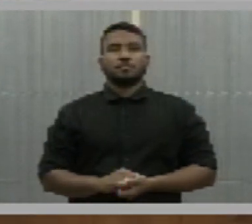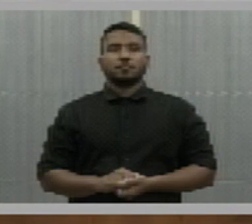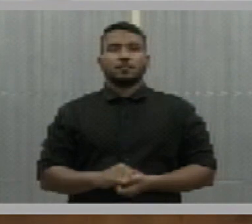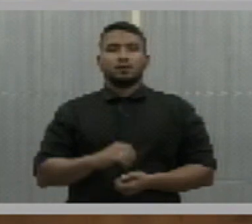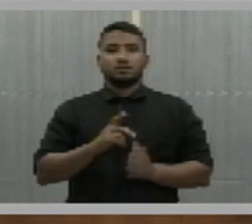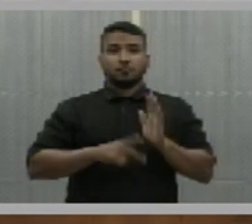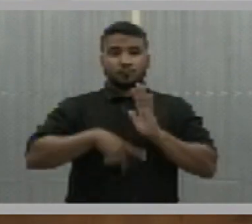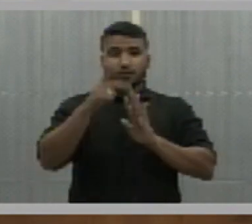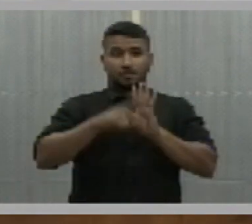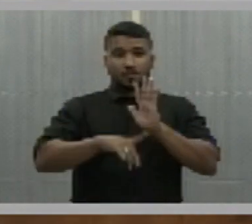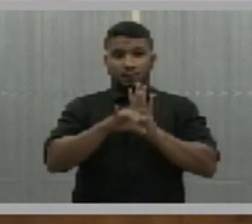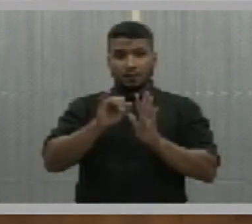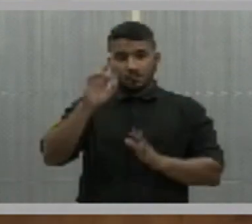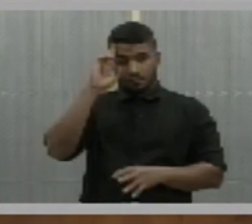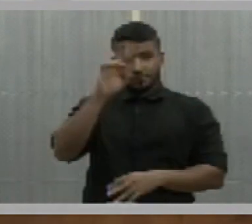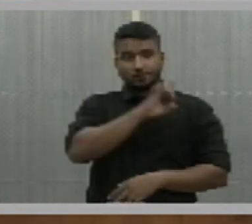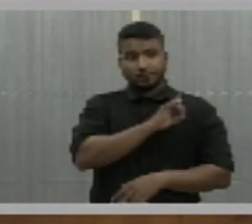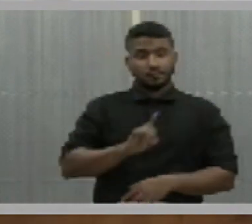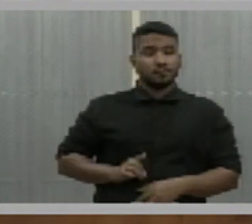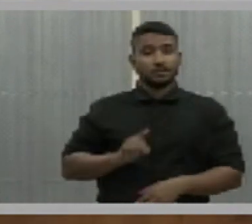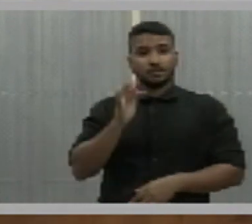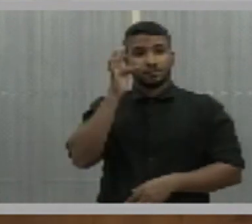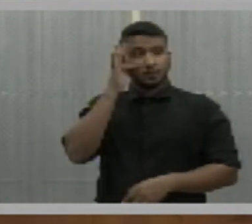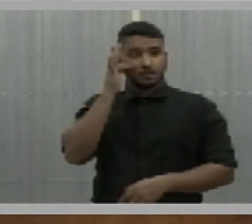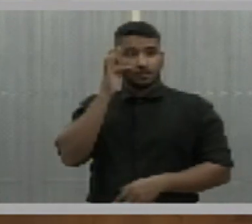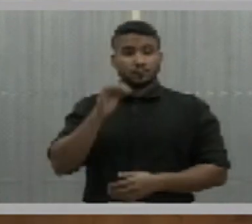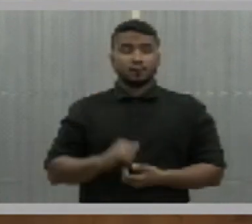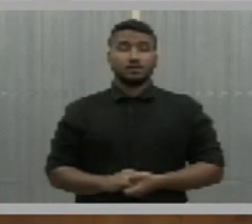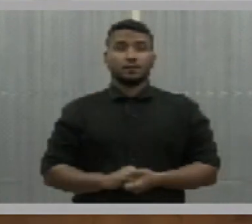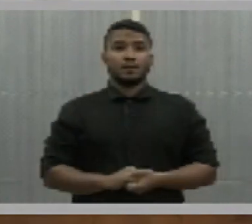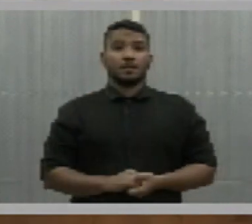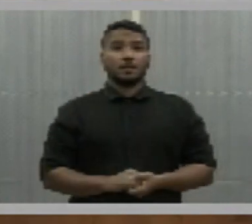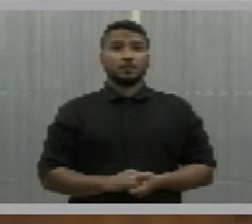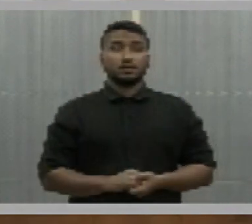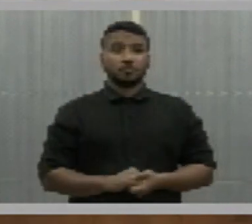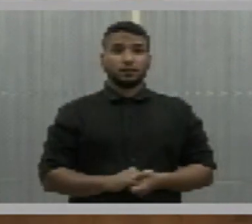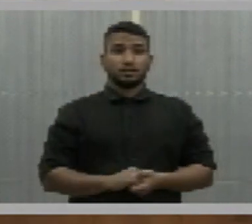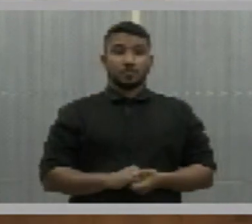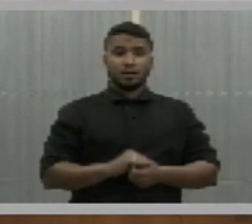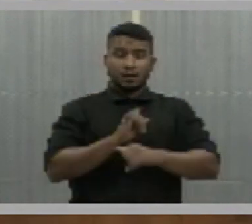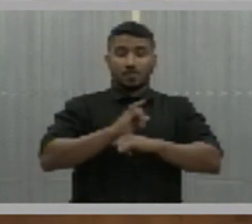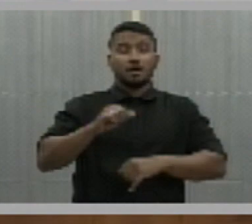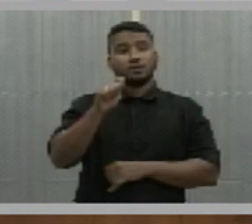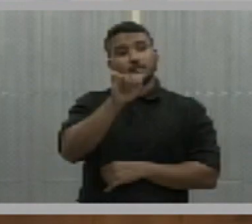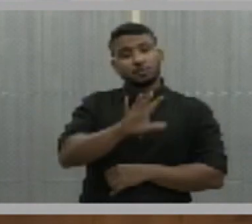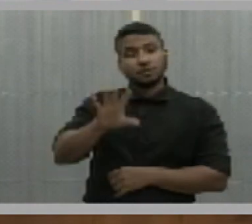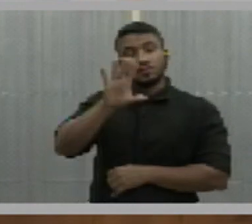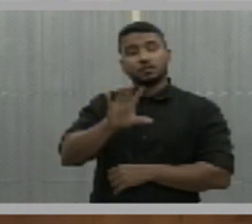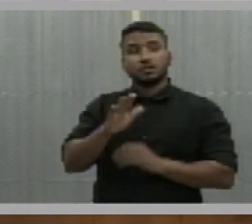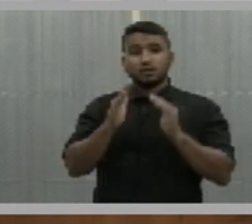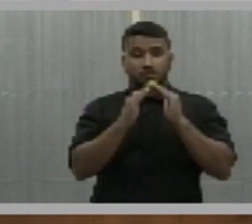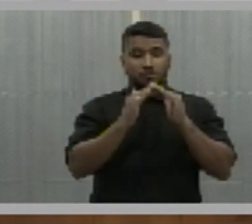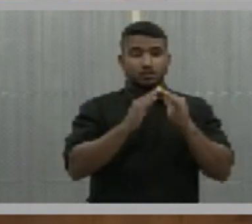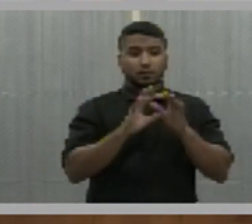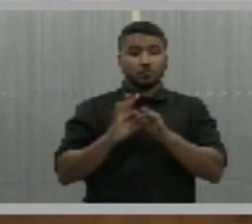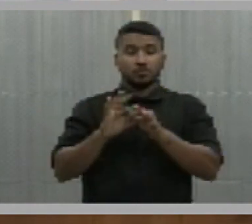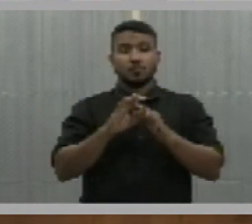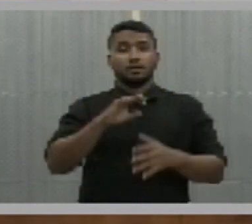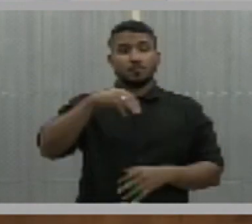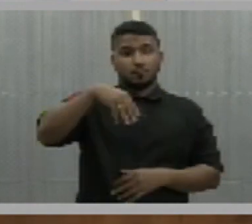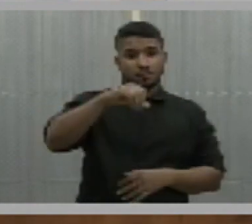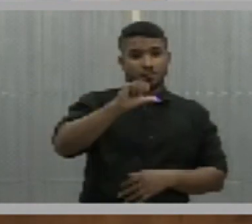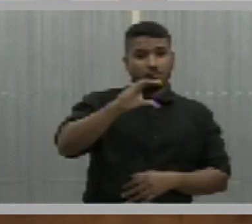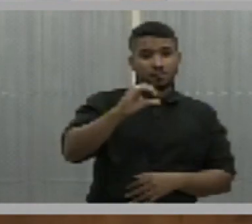Projeto de lei do senhor deputado Fábio Novo. Declara de utilidade pública estadual a Associação dos Moradores Unidos da